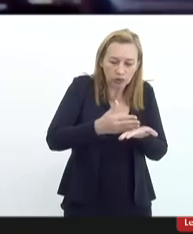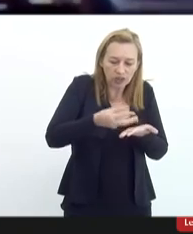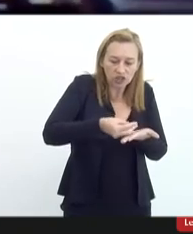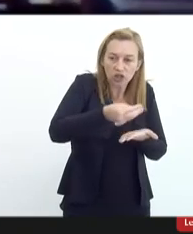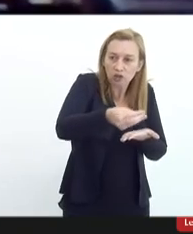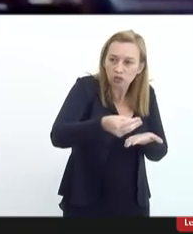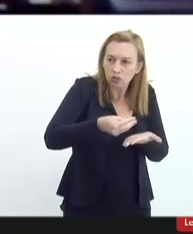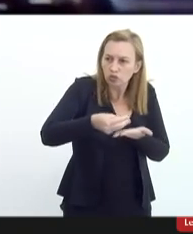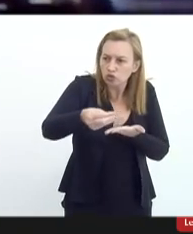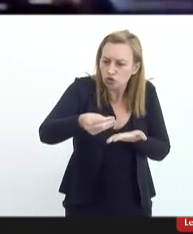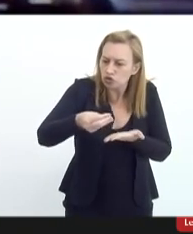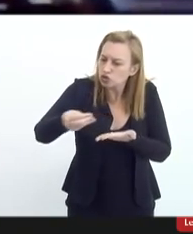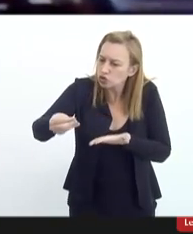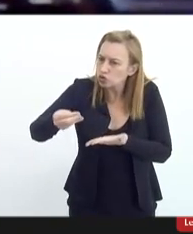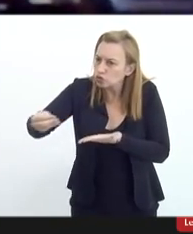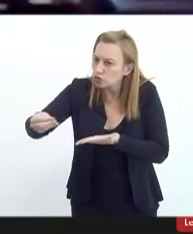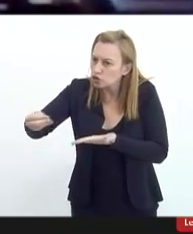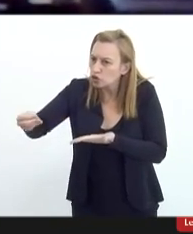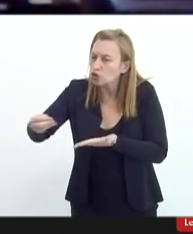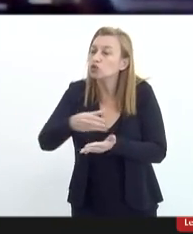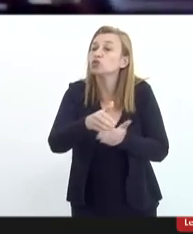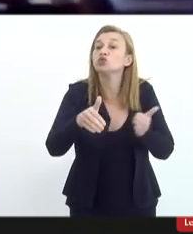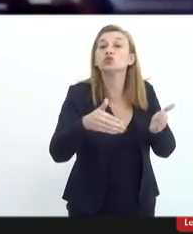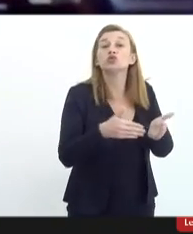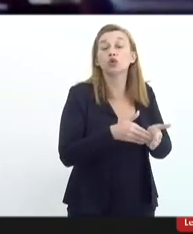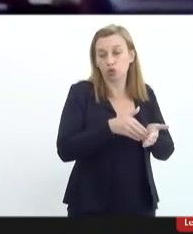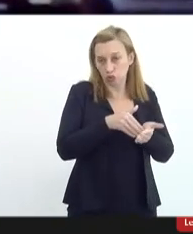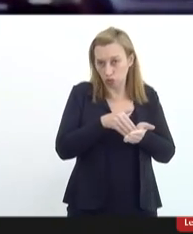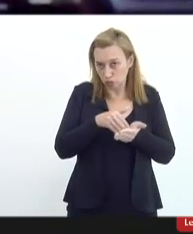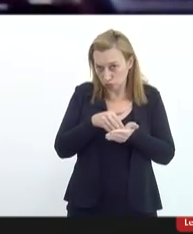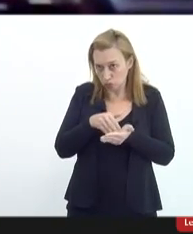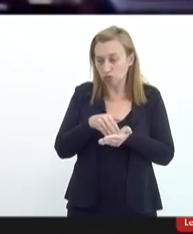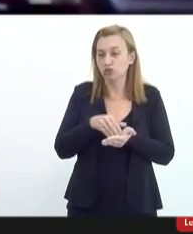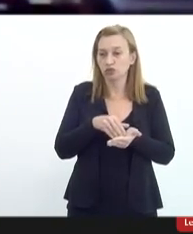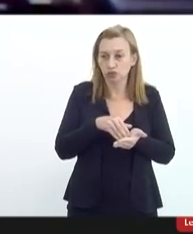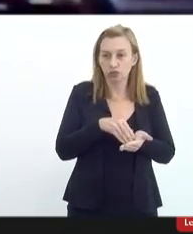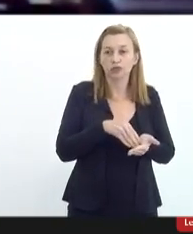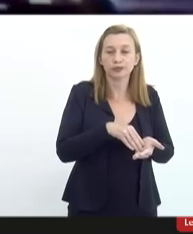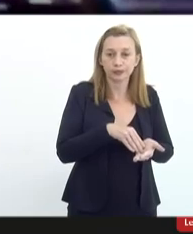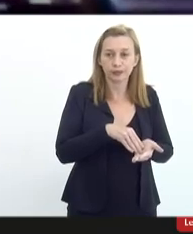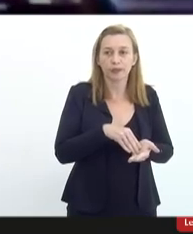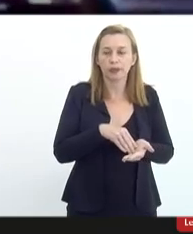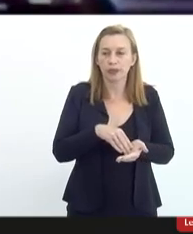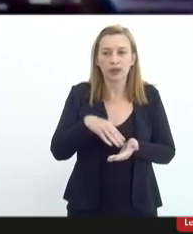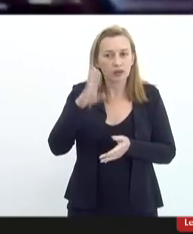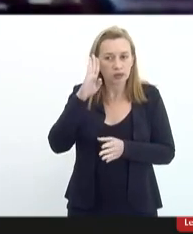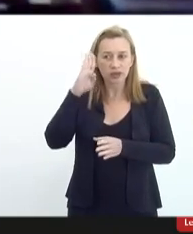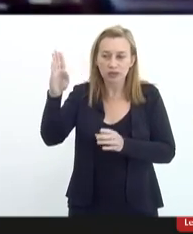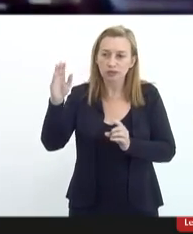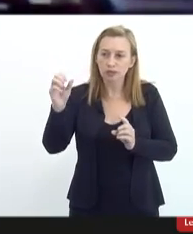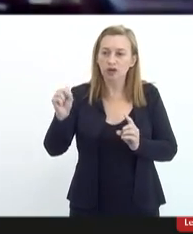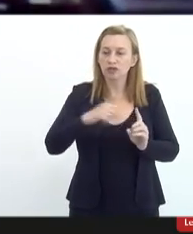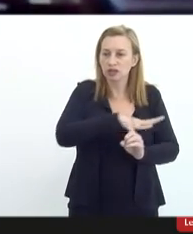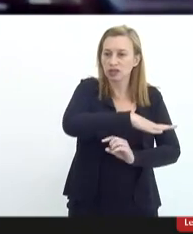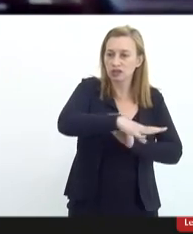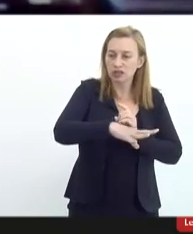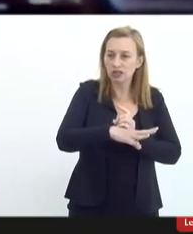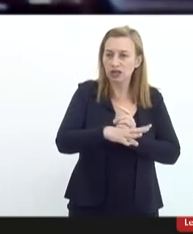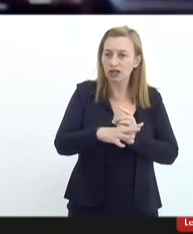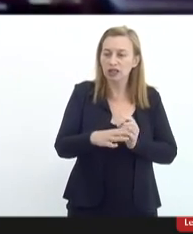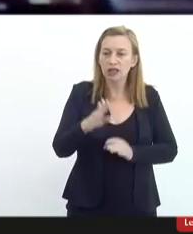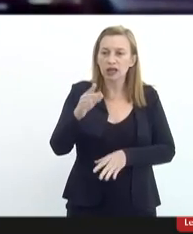dividir todos os elementos básicos e fundamentais da comunidade é a grande